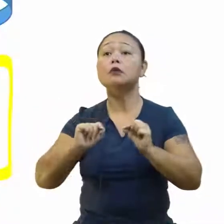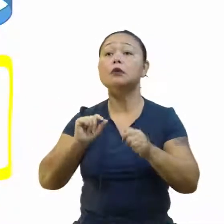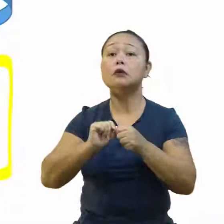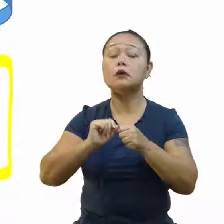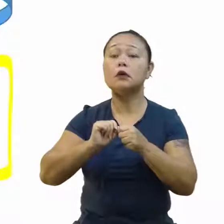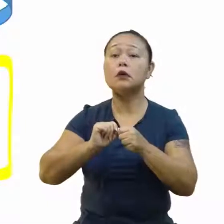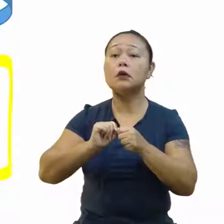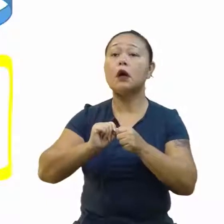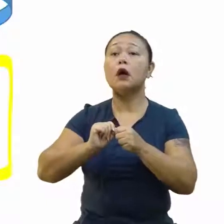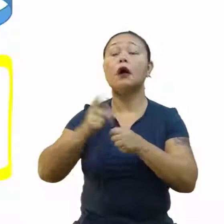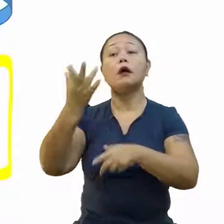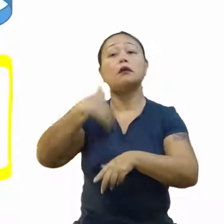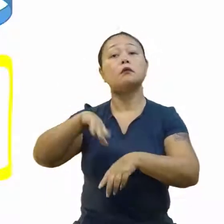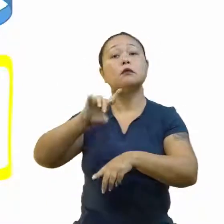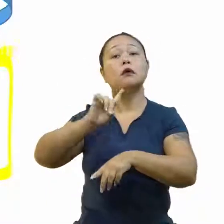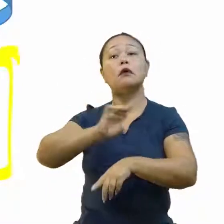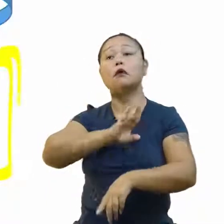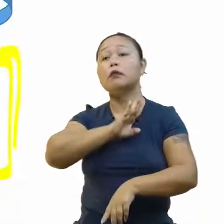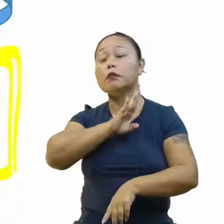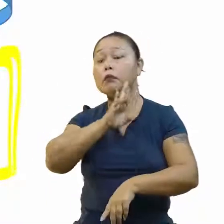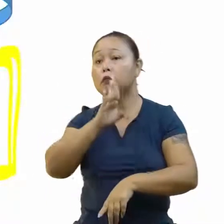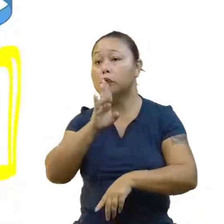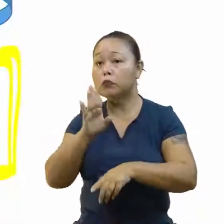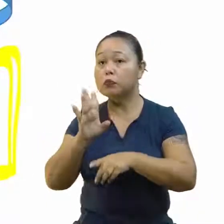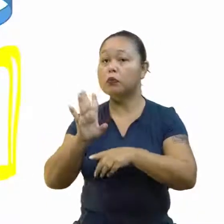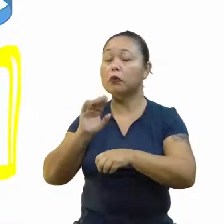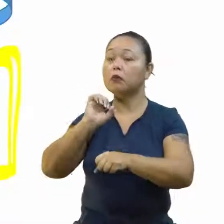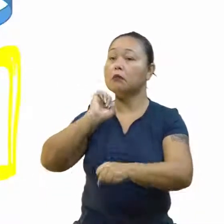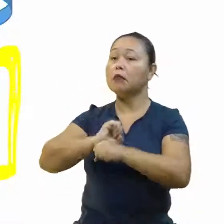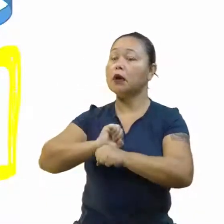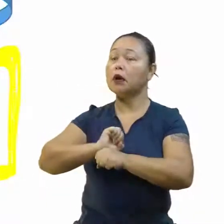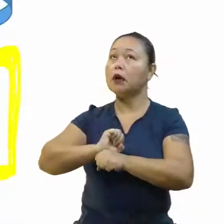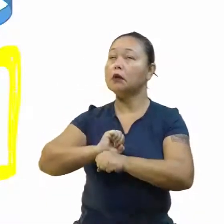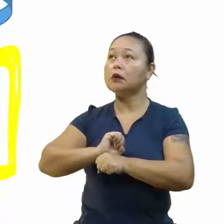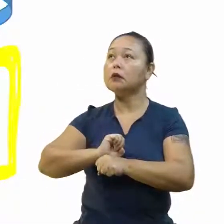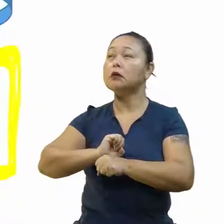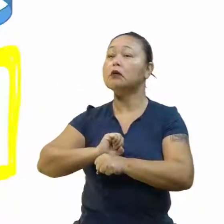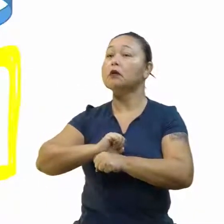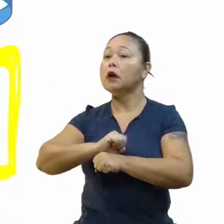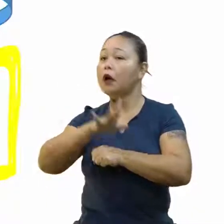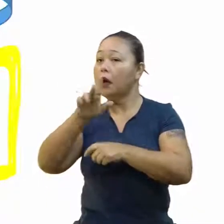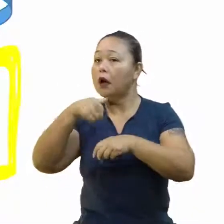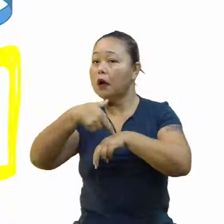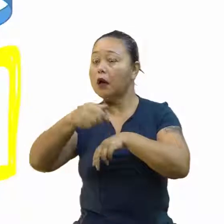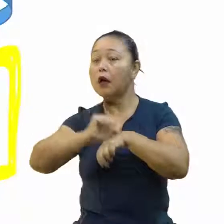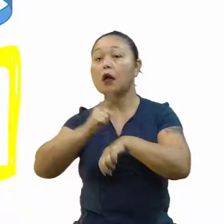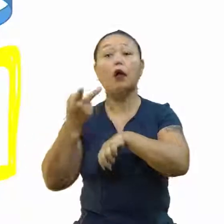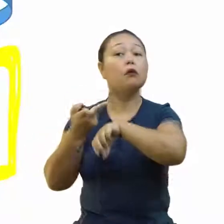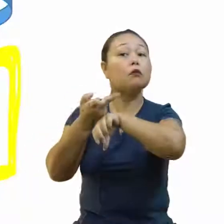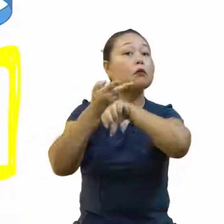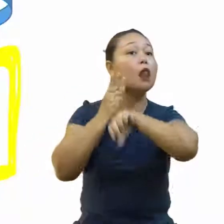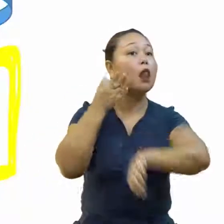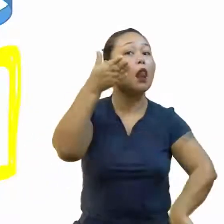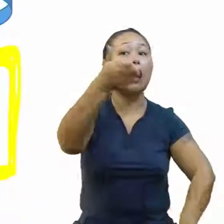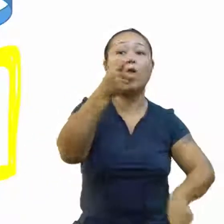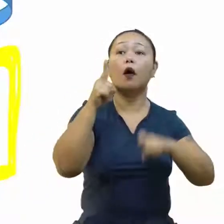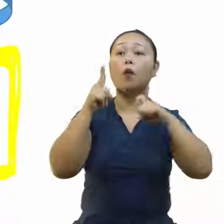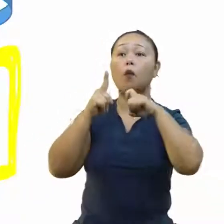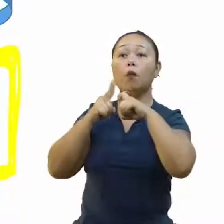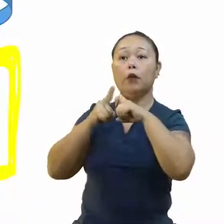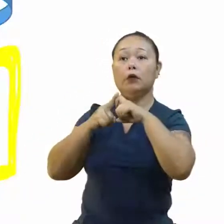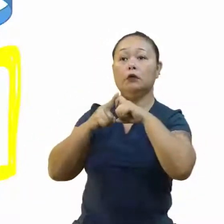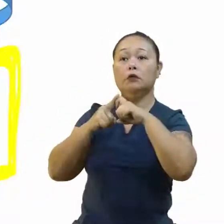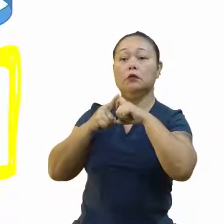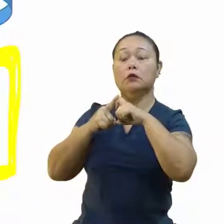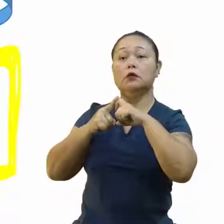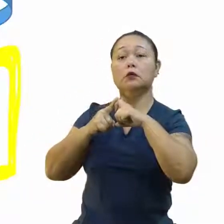Parar imediatamente aquele esforço, aquela atividade e procurar o médico. Então, vejam bem, antes